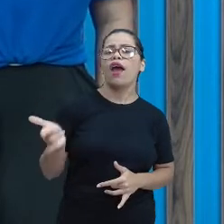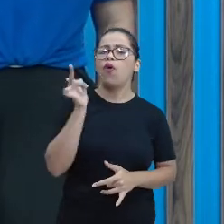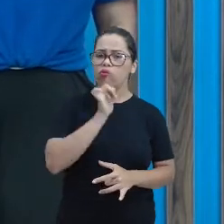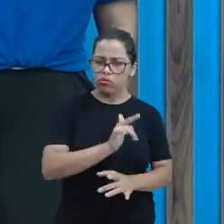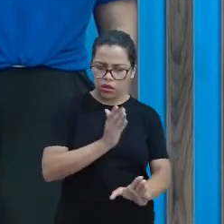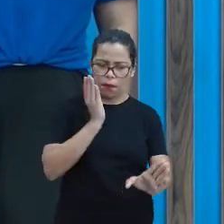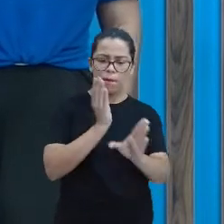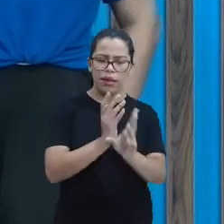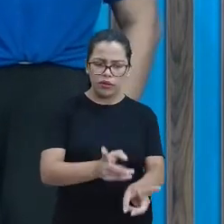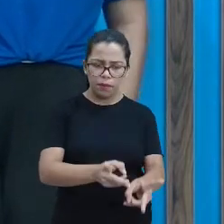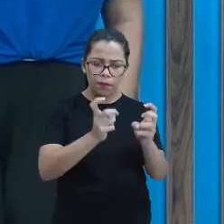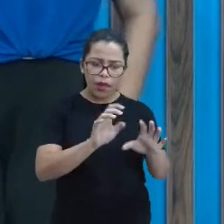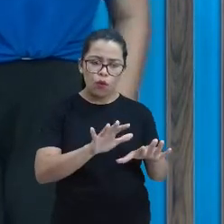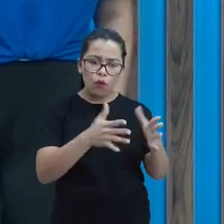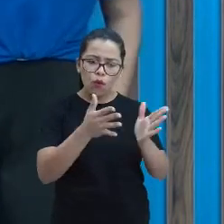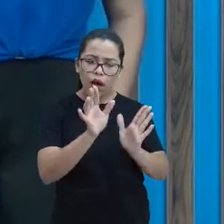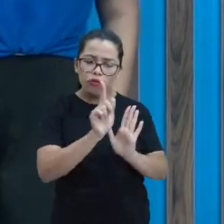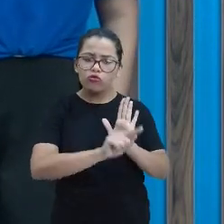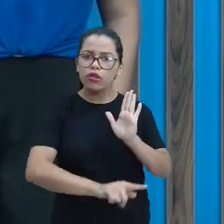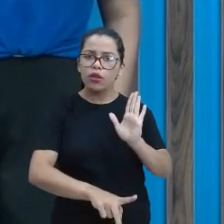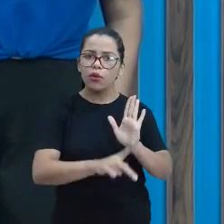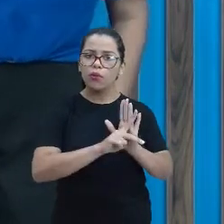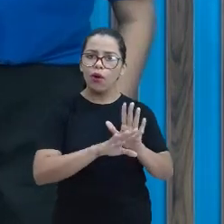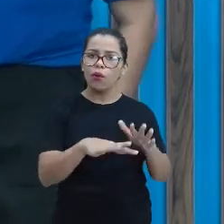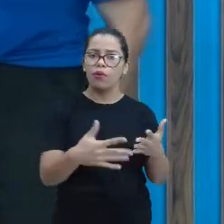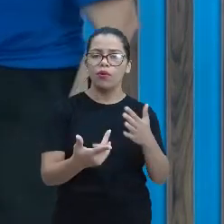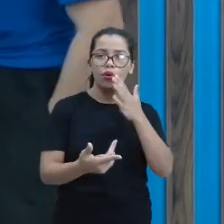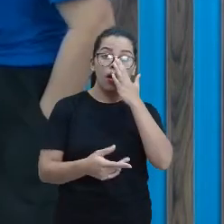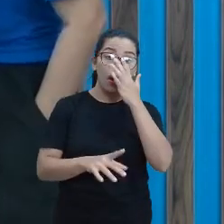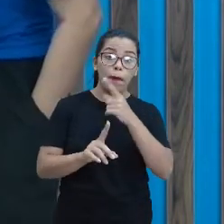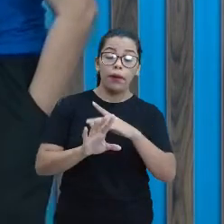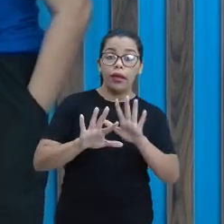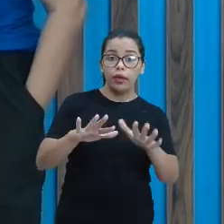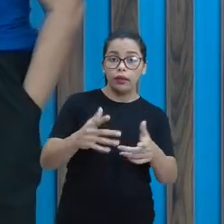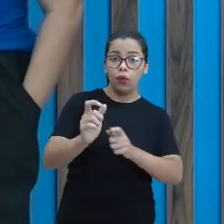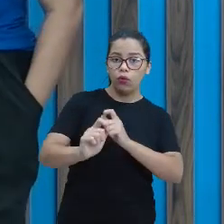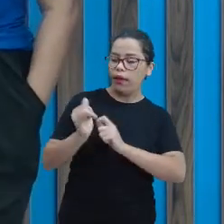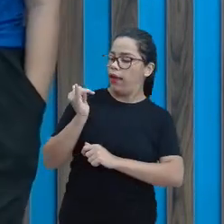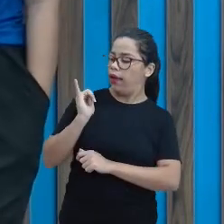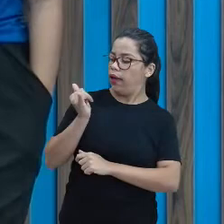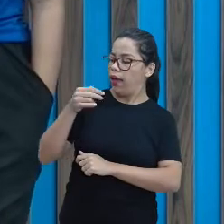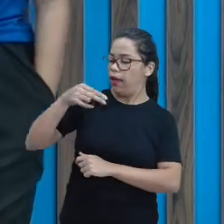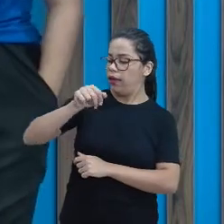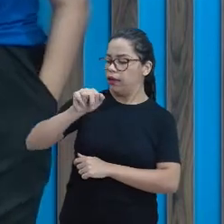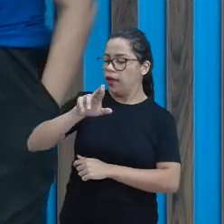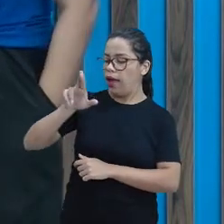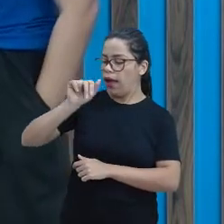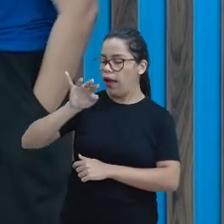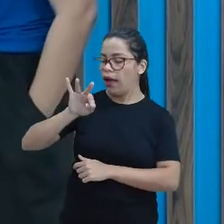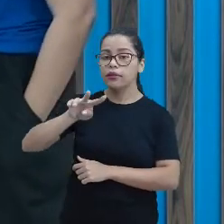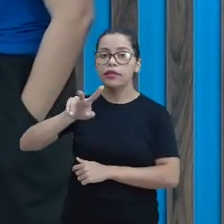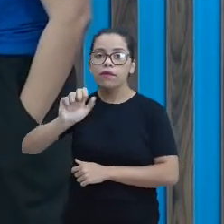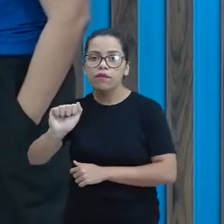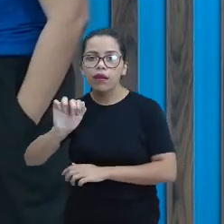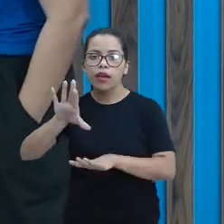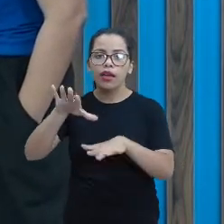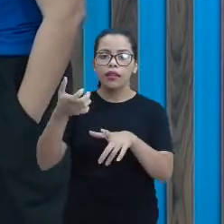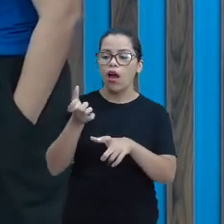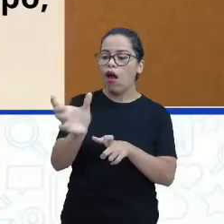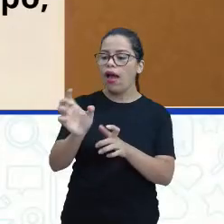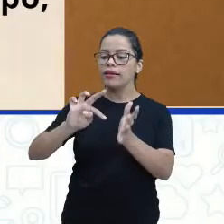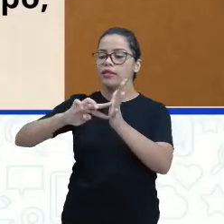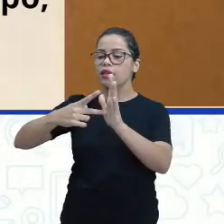narrativa, tenho certeza. E o que é narrativa, né, gente? O termo narrativa designa a ação,